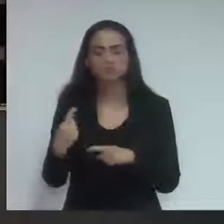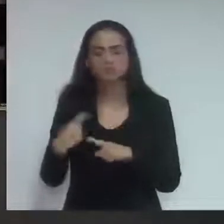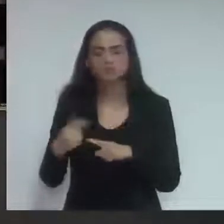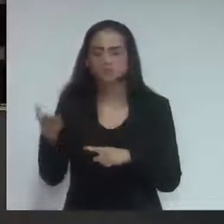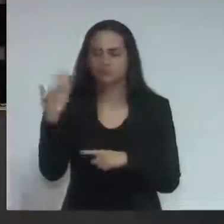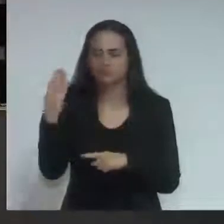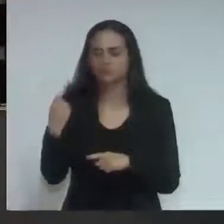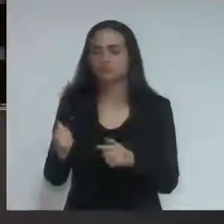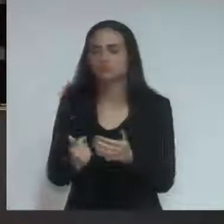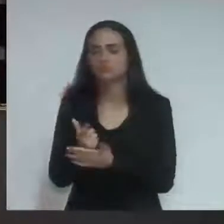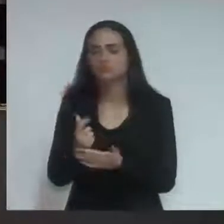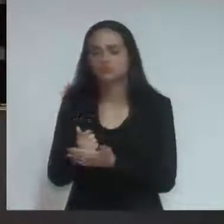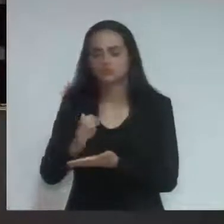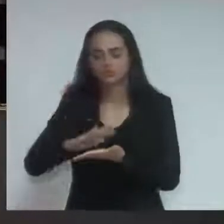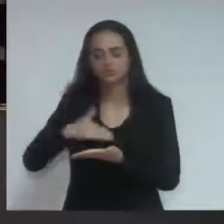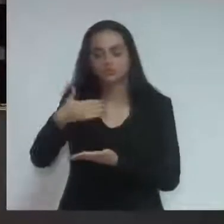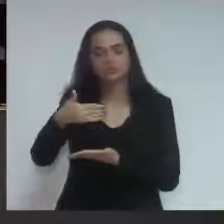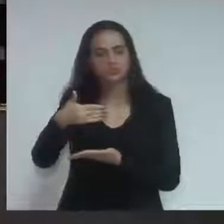notebooks.